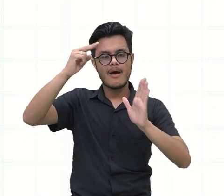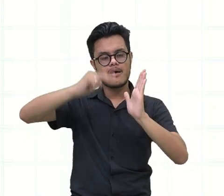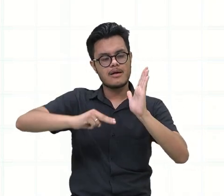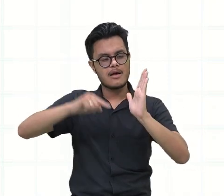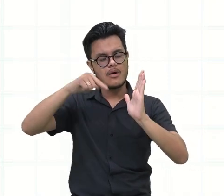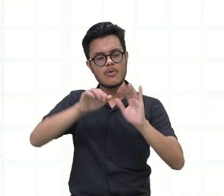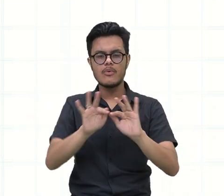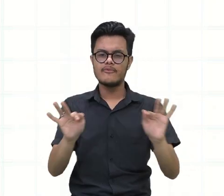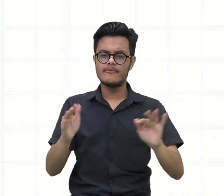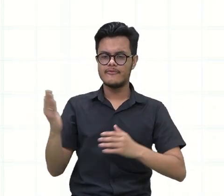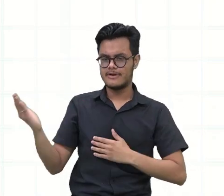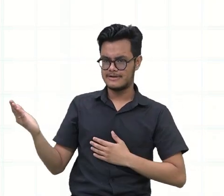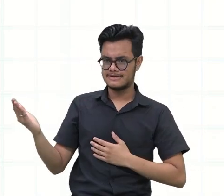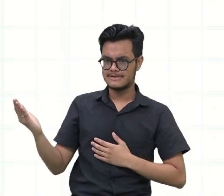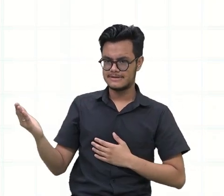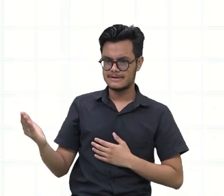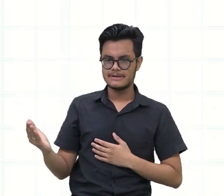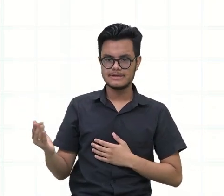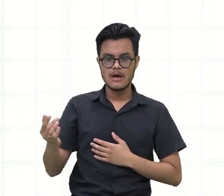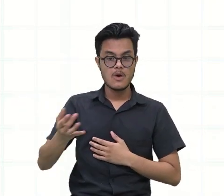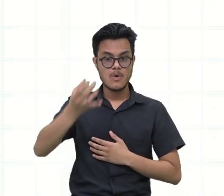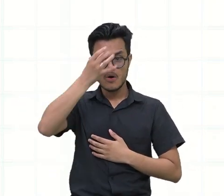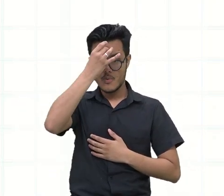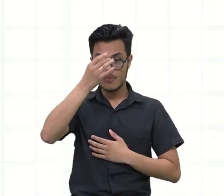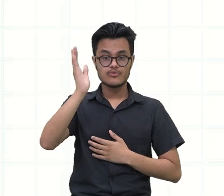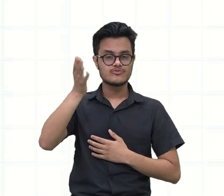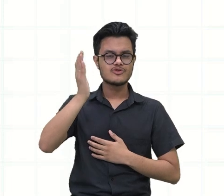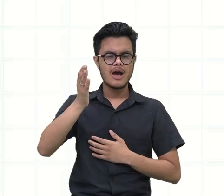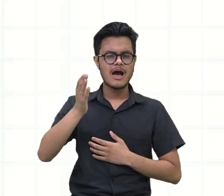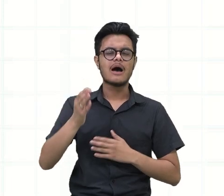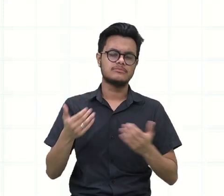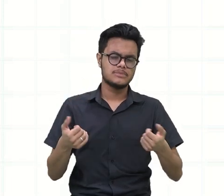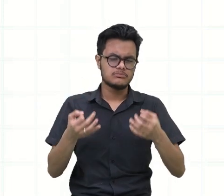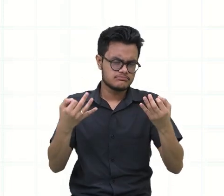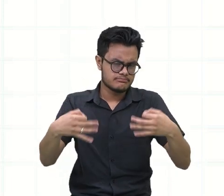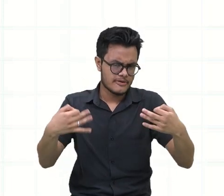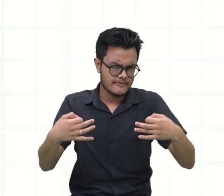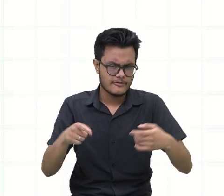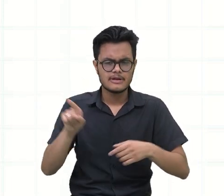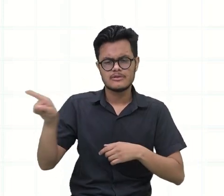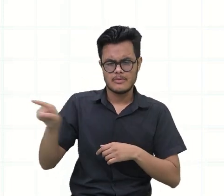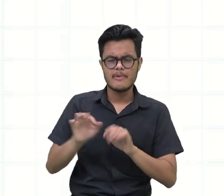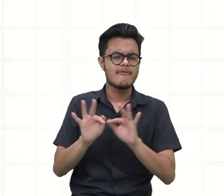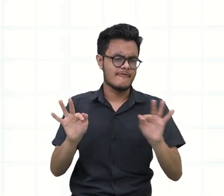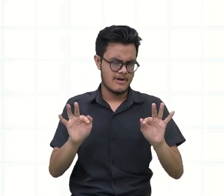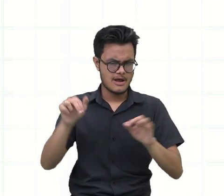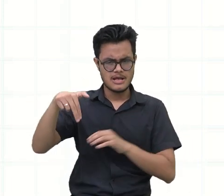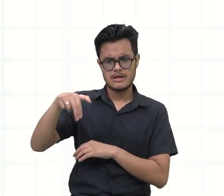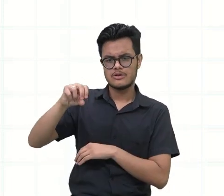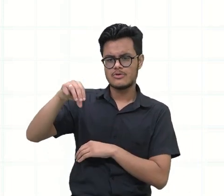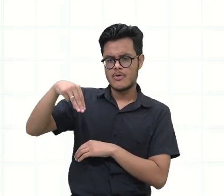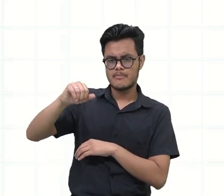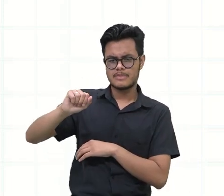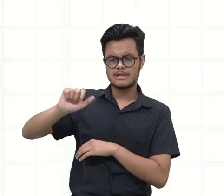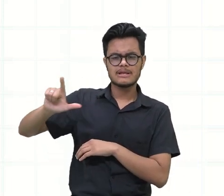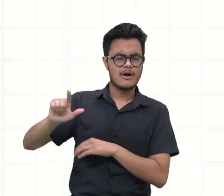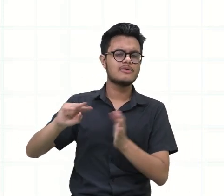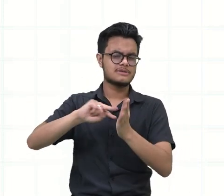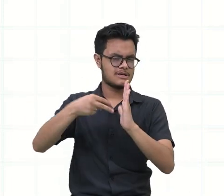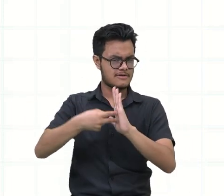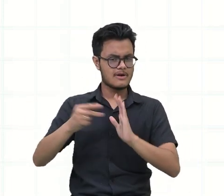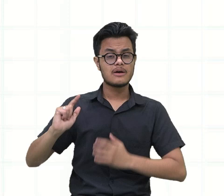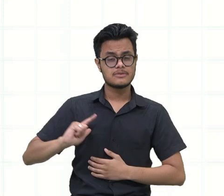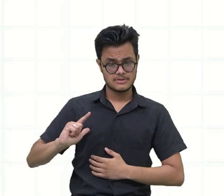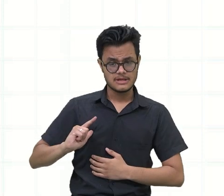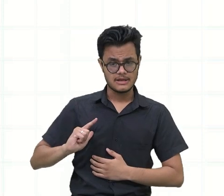frase aqui, não é verdade? Então, ela é uma frase nominal porque ela tem sentido, ok? E